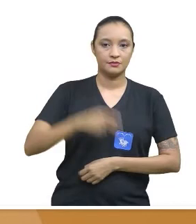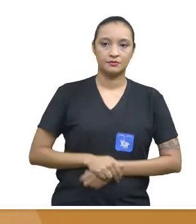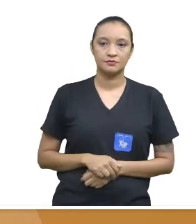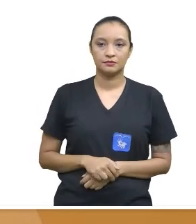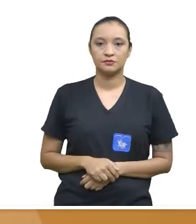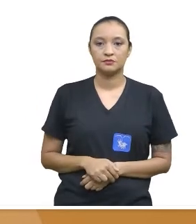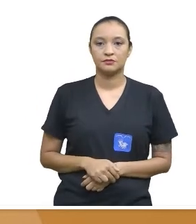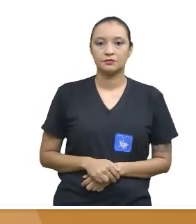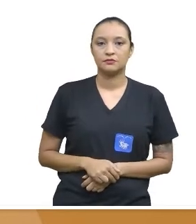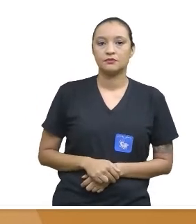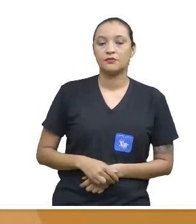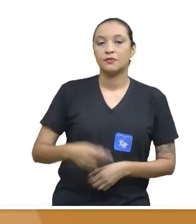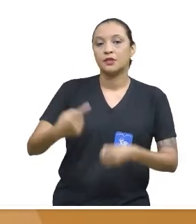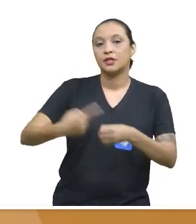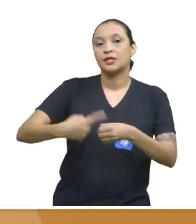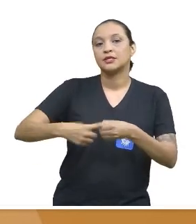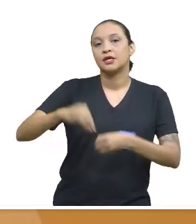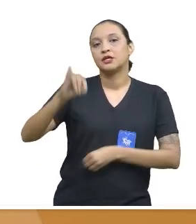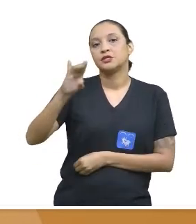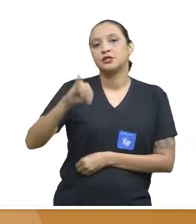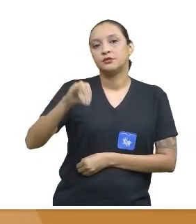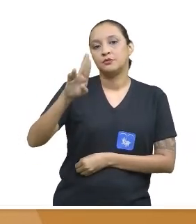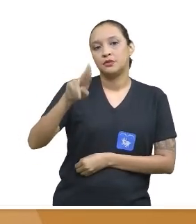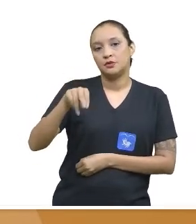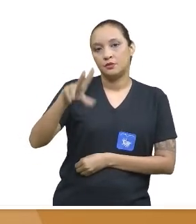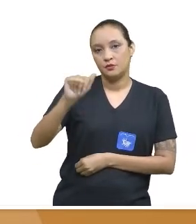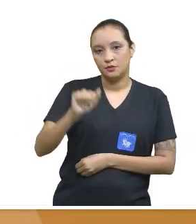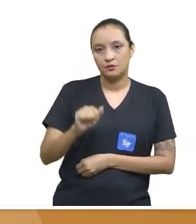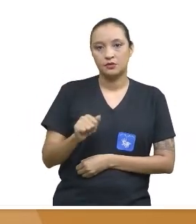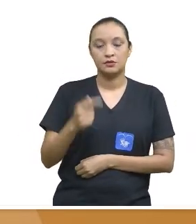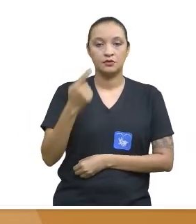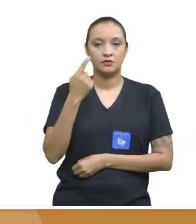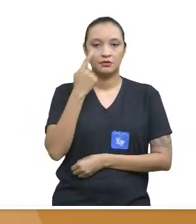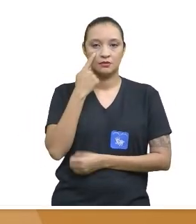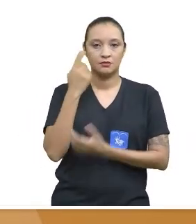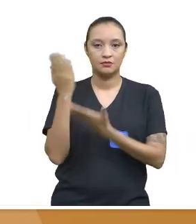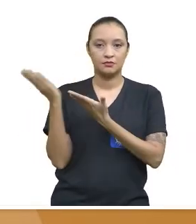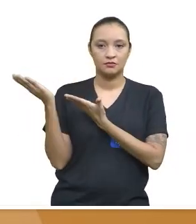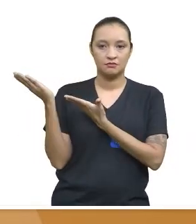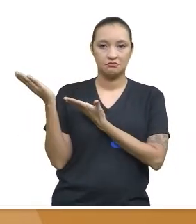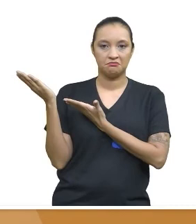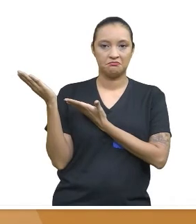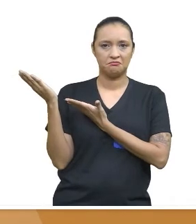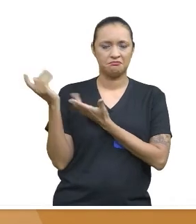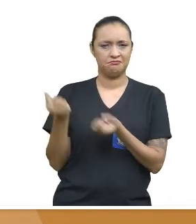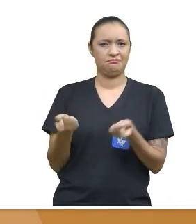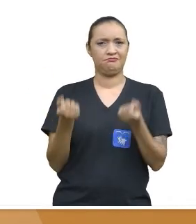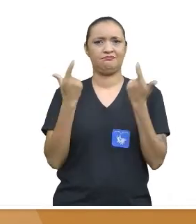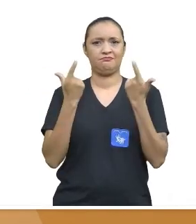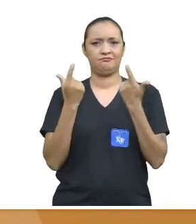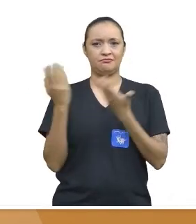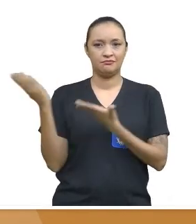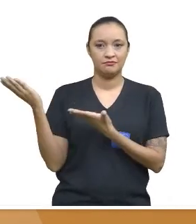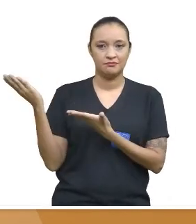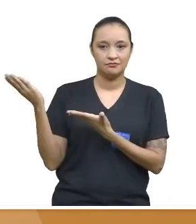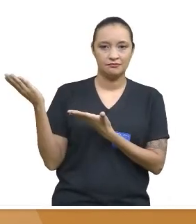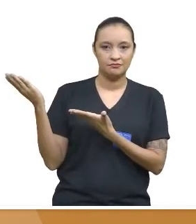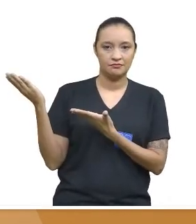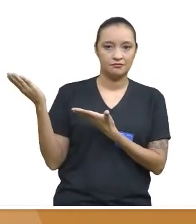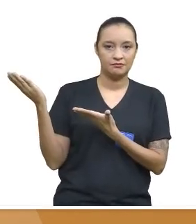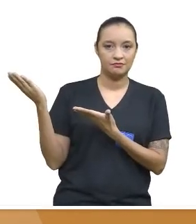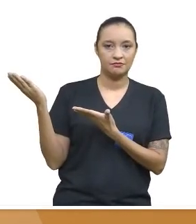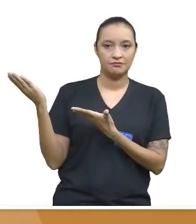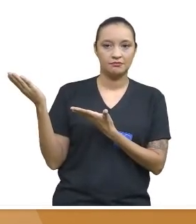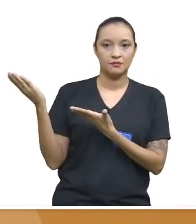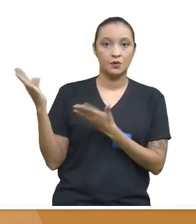cidade de Ibiúna. E aqui nós temos um negócio muito louco. Capa da revista Veja,